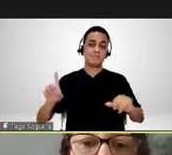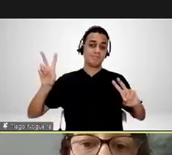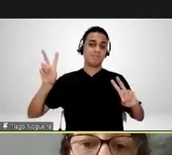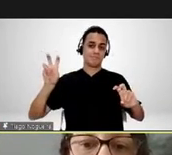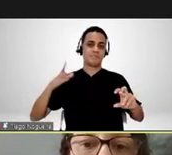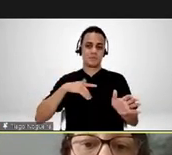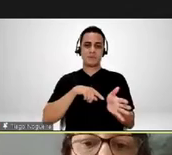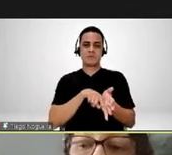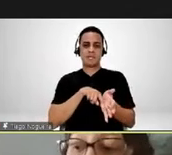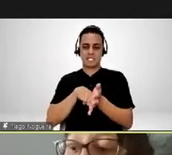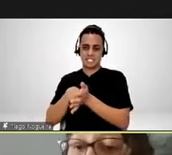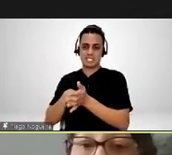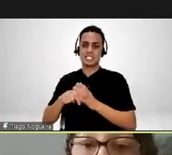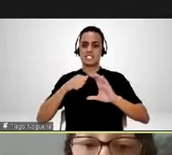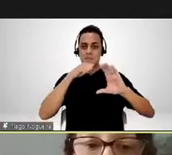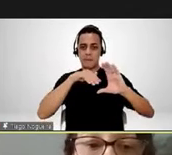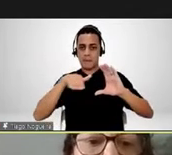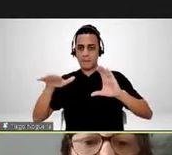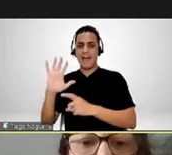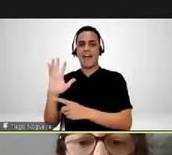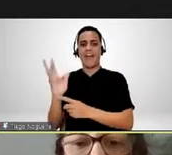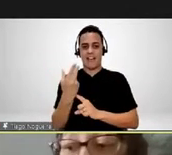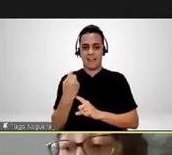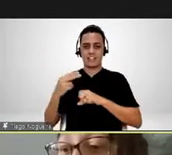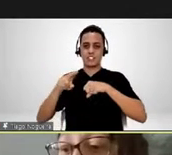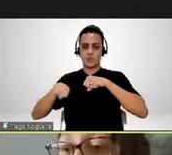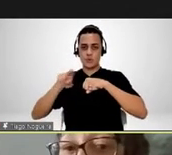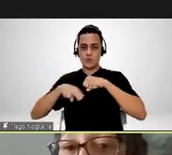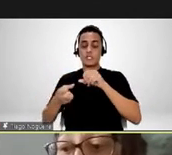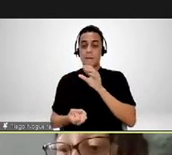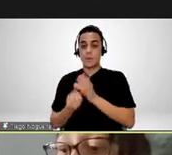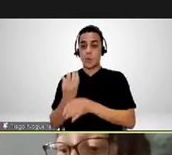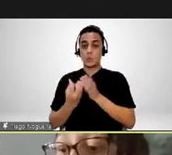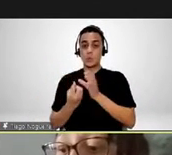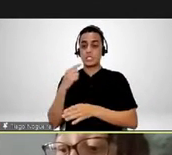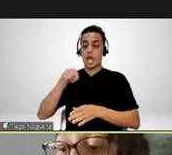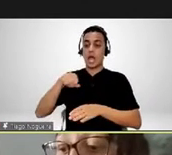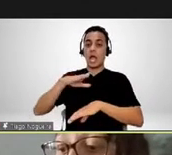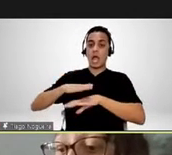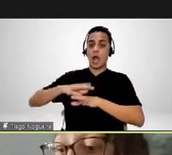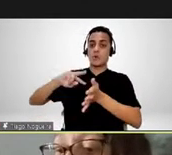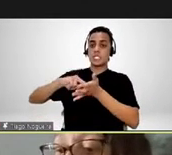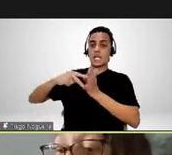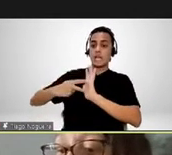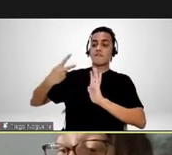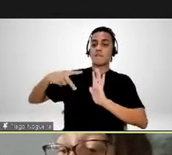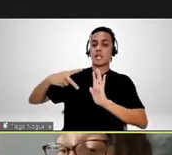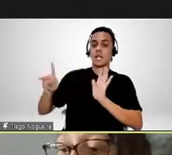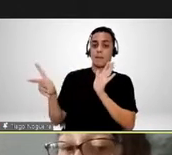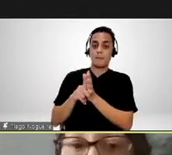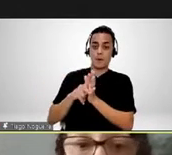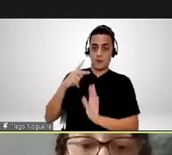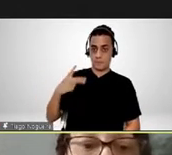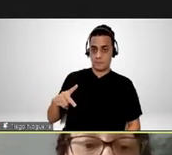pesquisa, né, Acervo de Arte da UFES, produção de sentido de si, e eu vou pedir para ele passar o